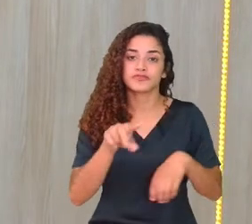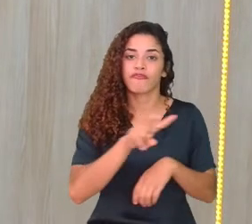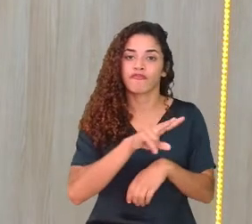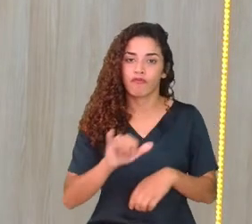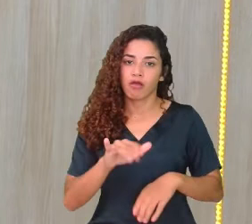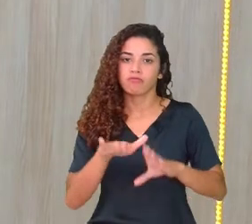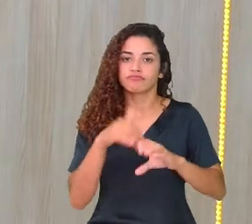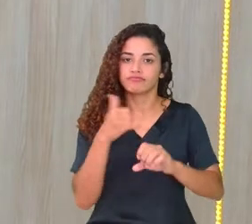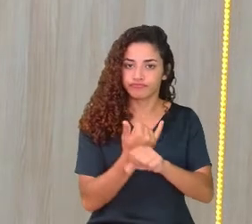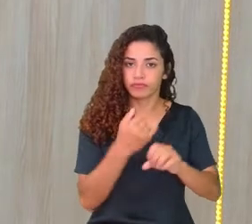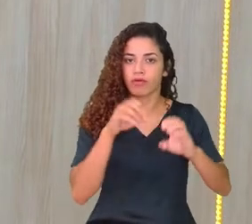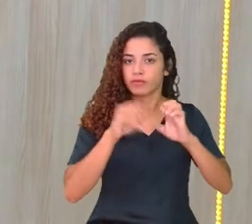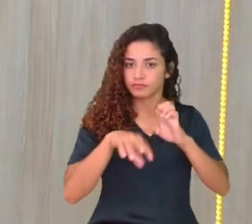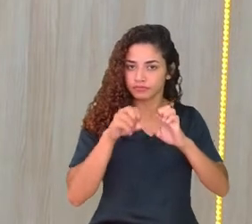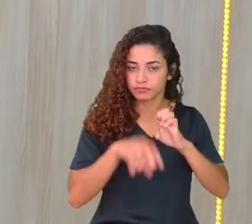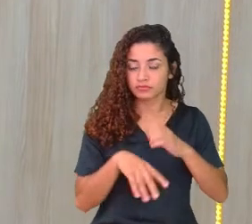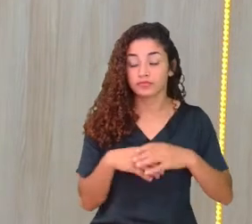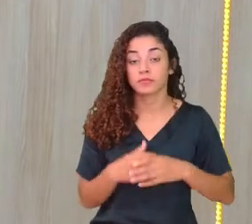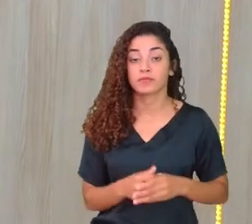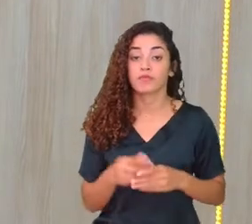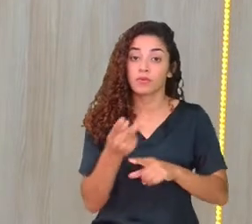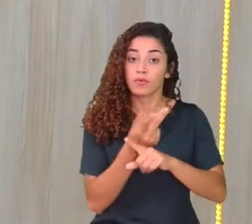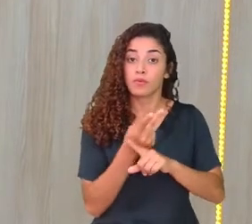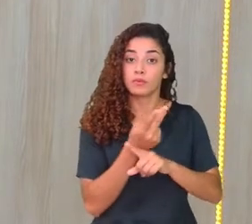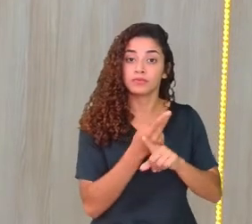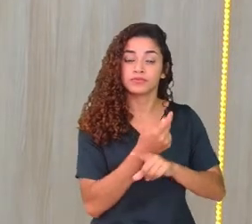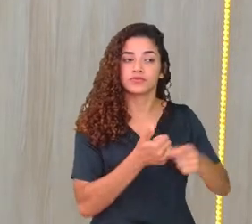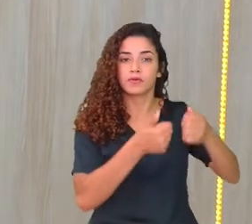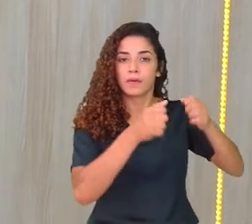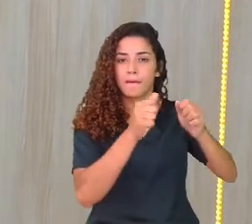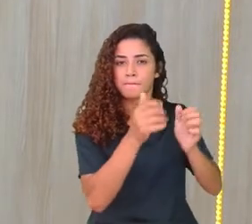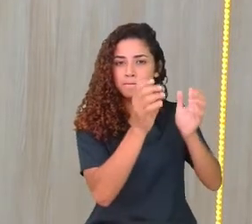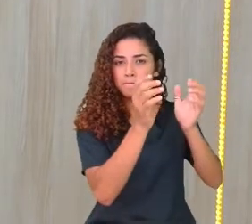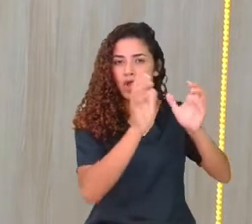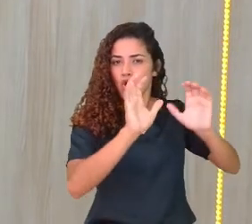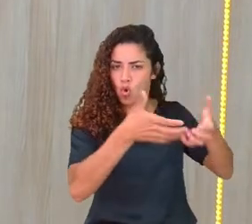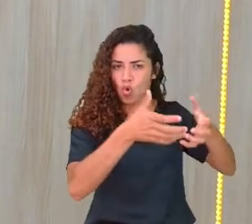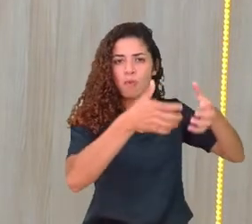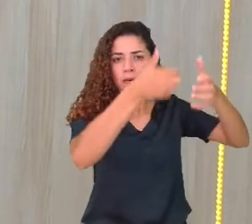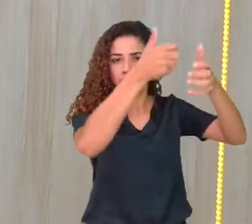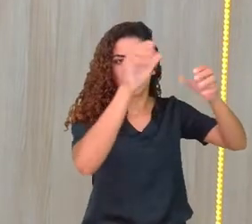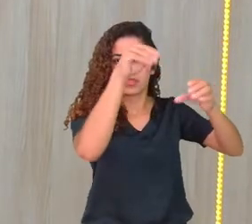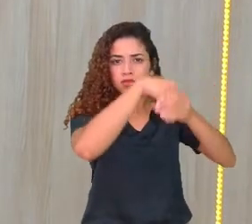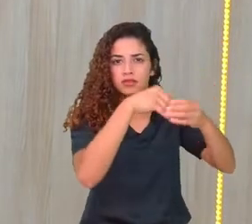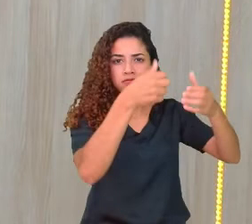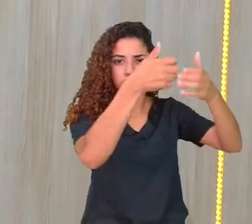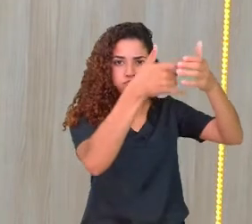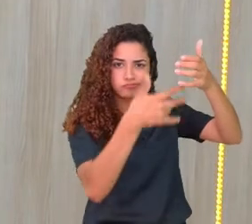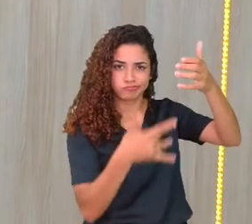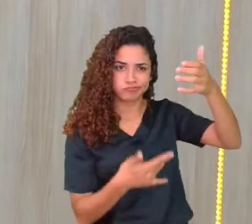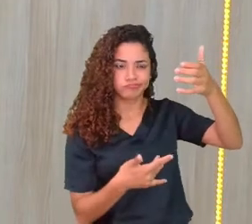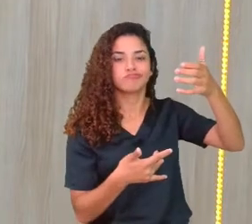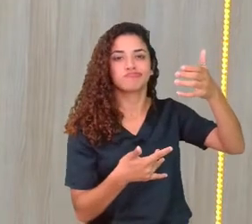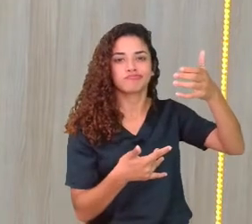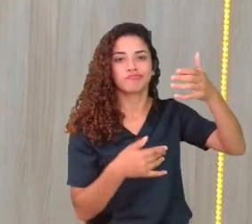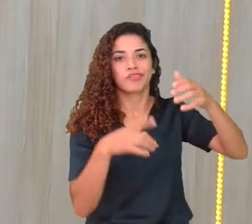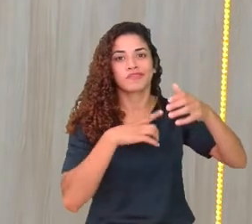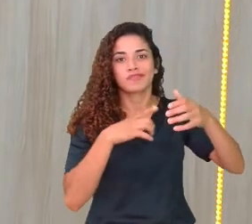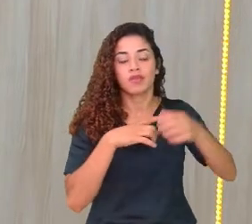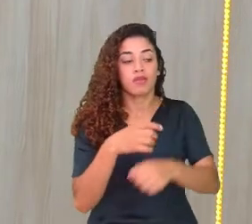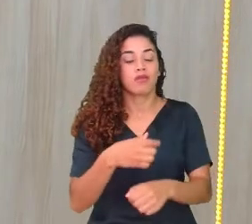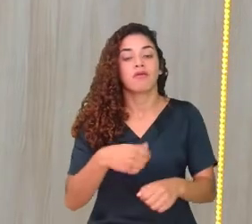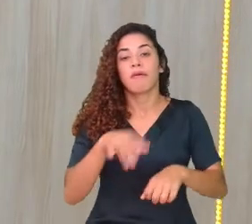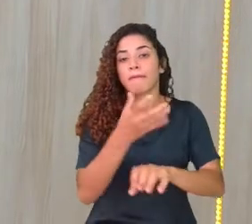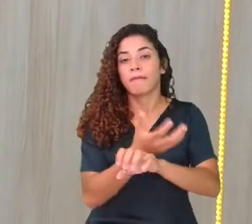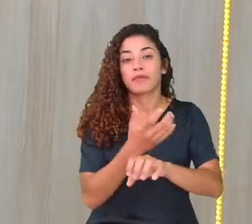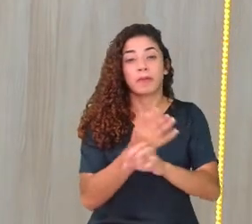canal Educa Recife, procura o playlist lá, estão todas as nossas aulas de 8º ano, de todas as disciplinas.